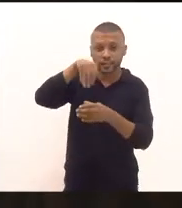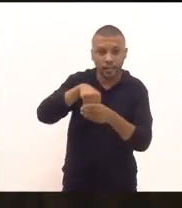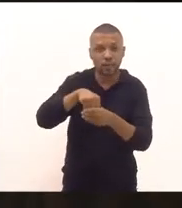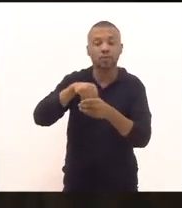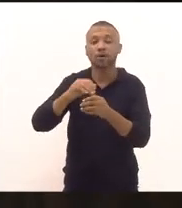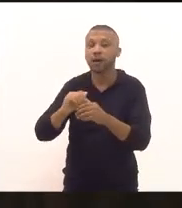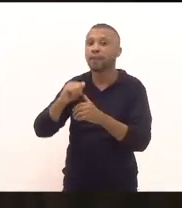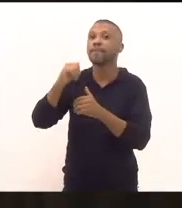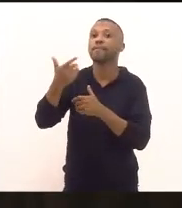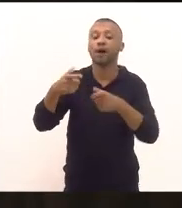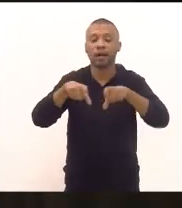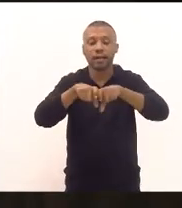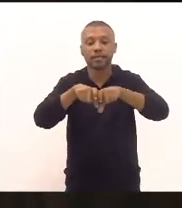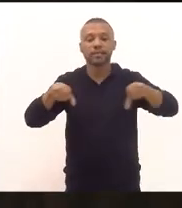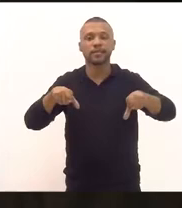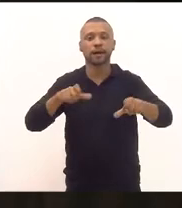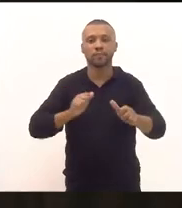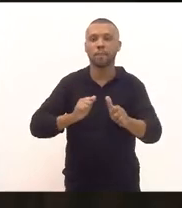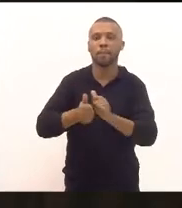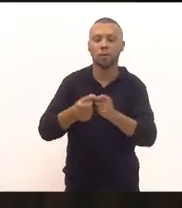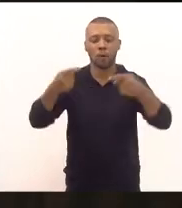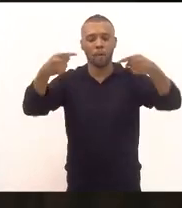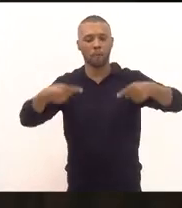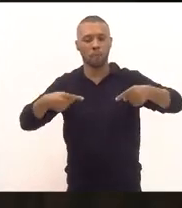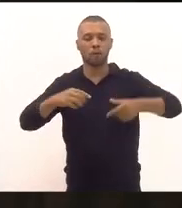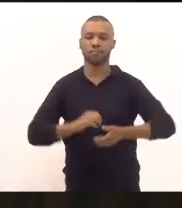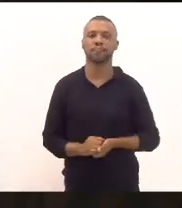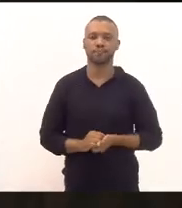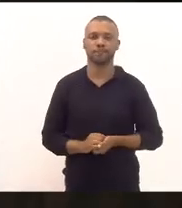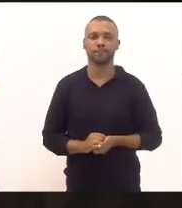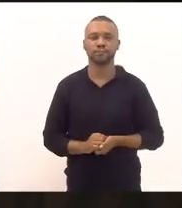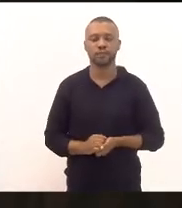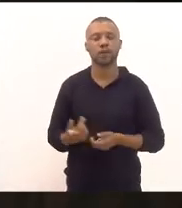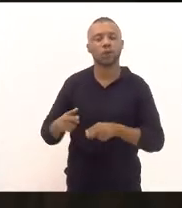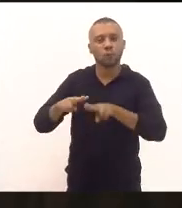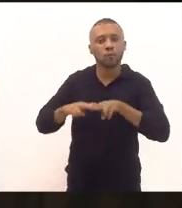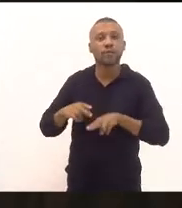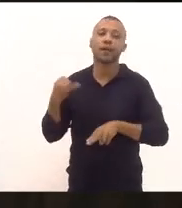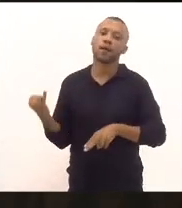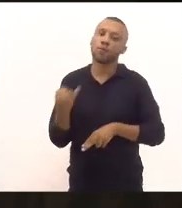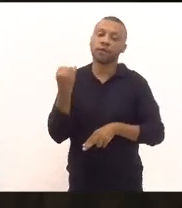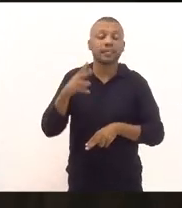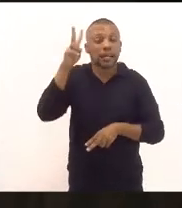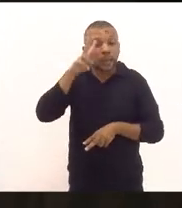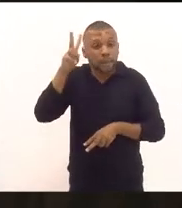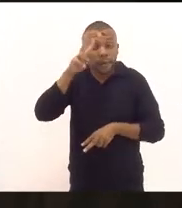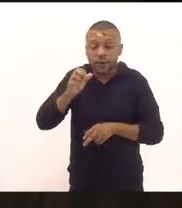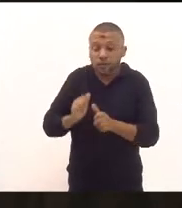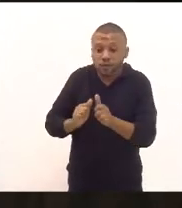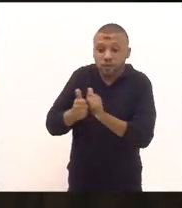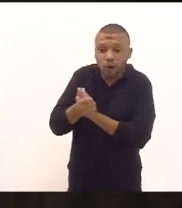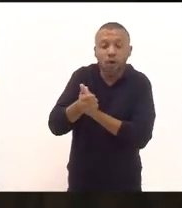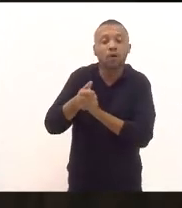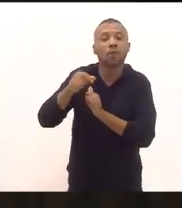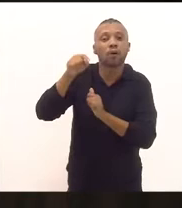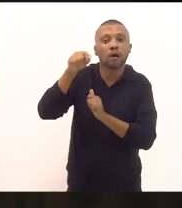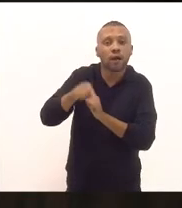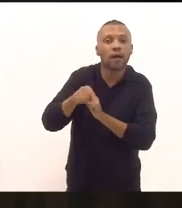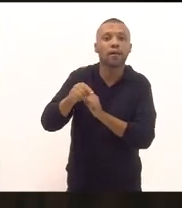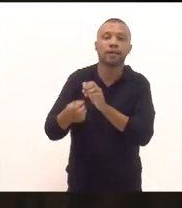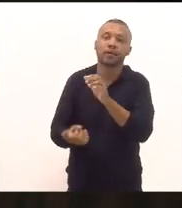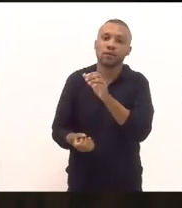e fora de Campo Então nesse sentido é importante lembrar que o futebol é um esporte que surgiu